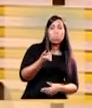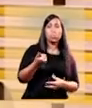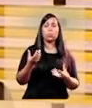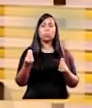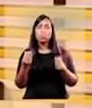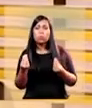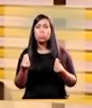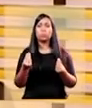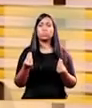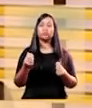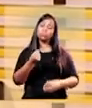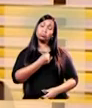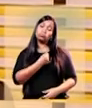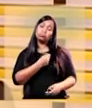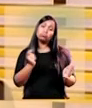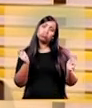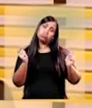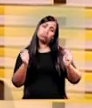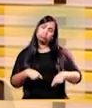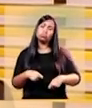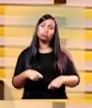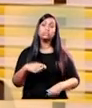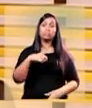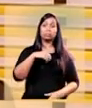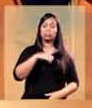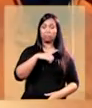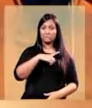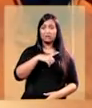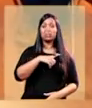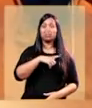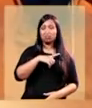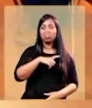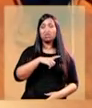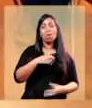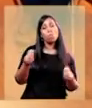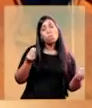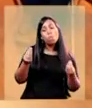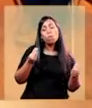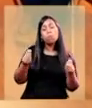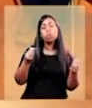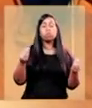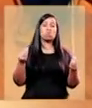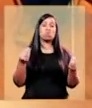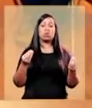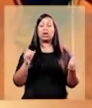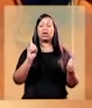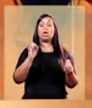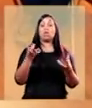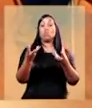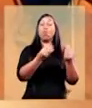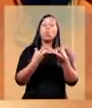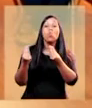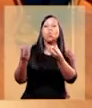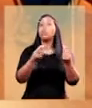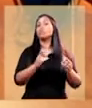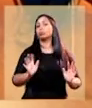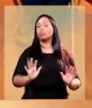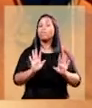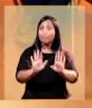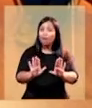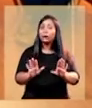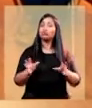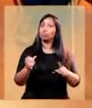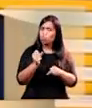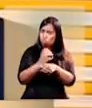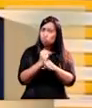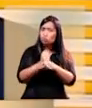se é muito? Não, é um número considerável, né? Nós temos considerável no sentido não de volume grande, né?